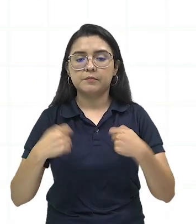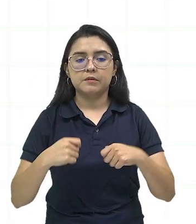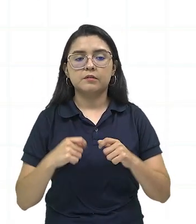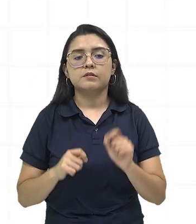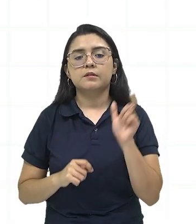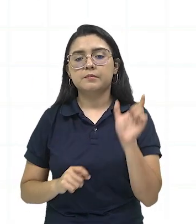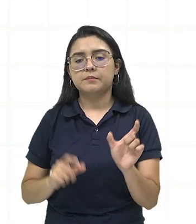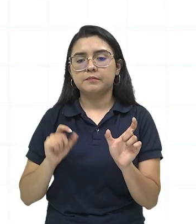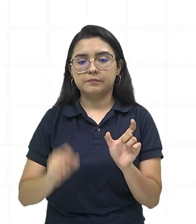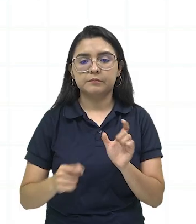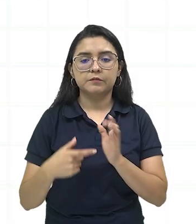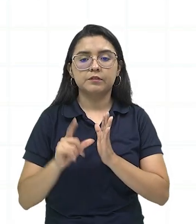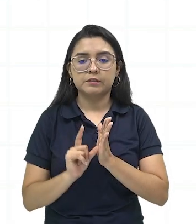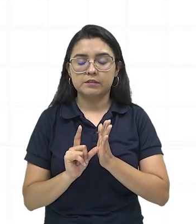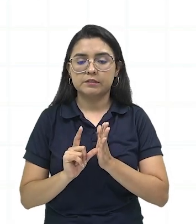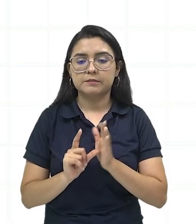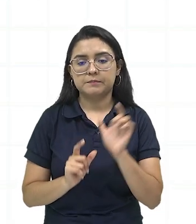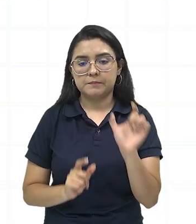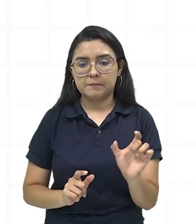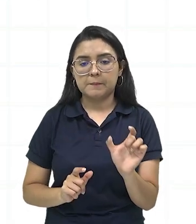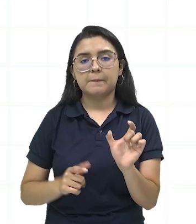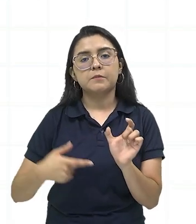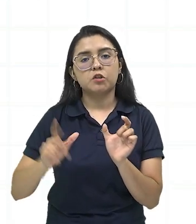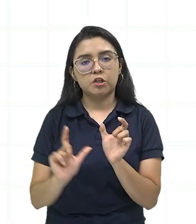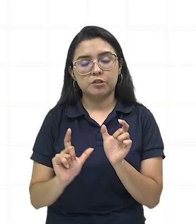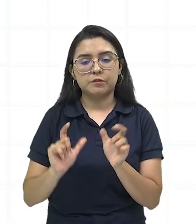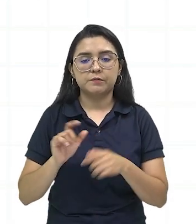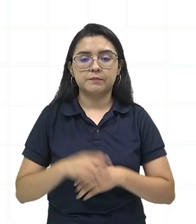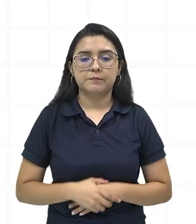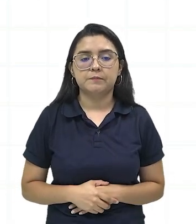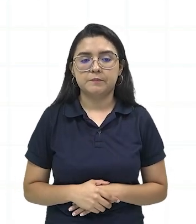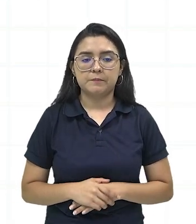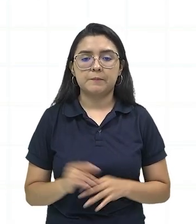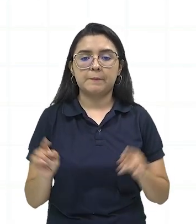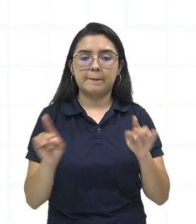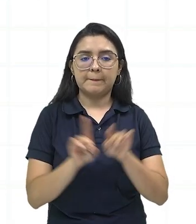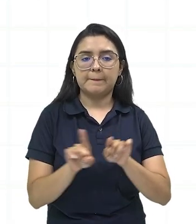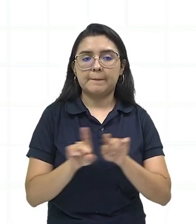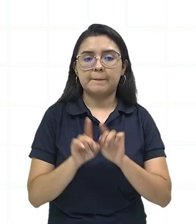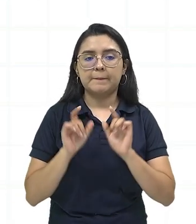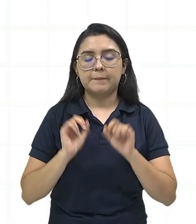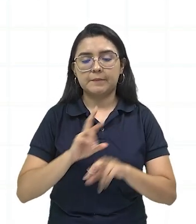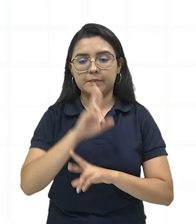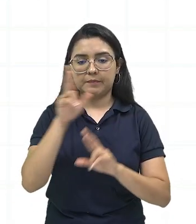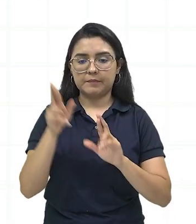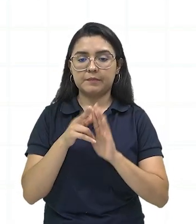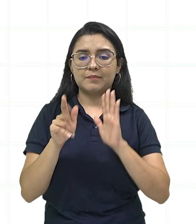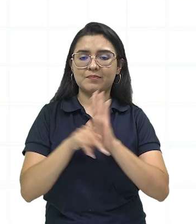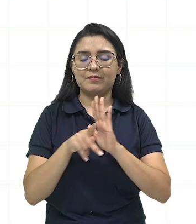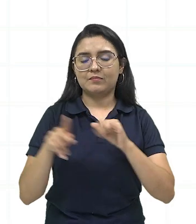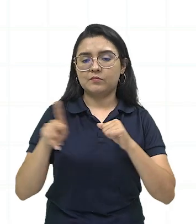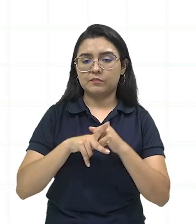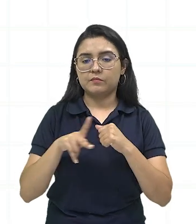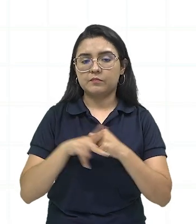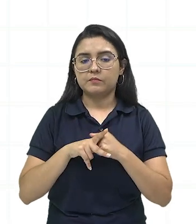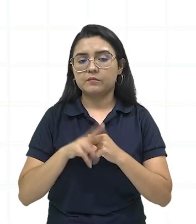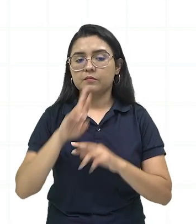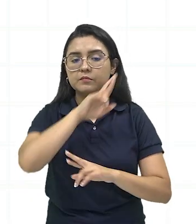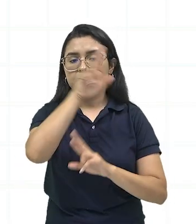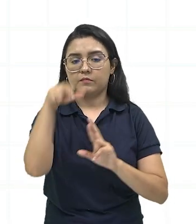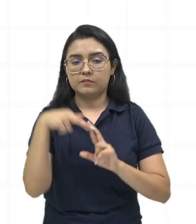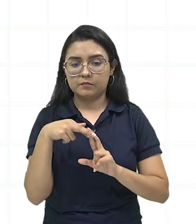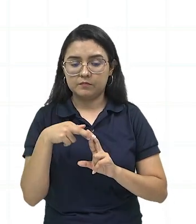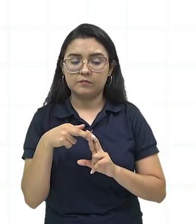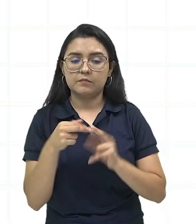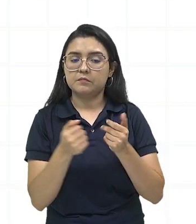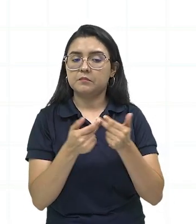essa palavra antecedente, eu vou ter que procurar o referente, né, desse pronome relativo, porque ele se refere